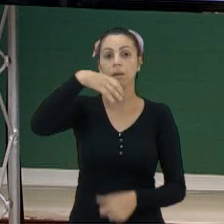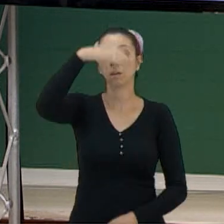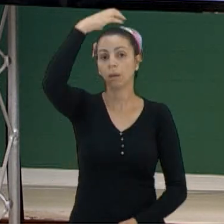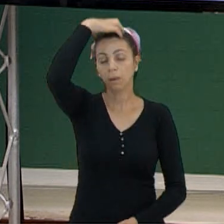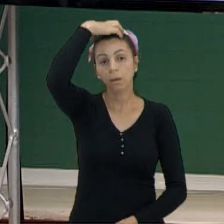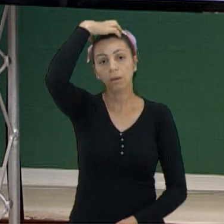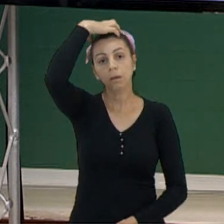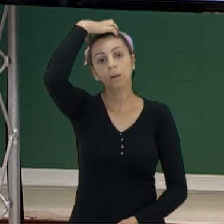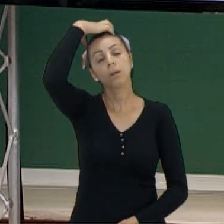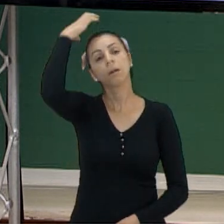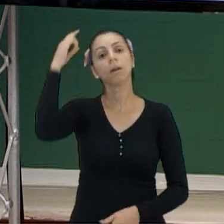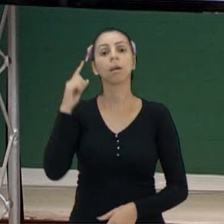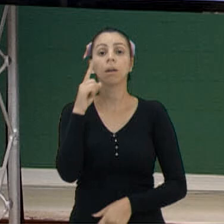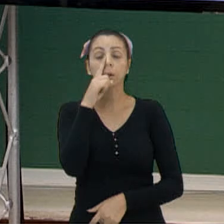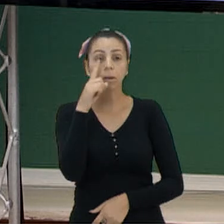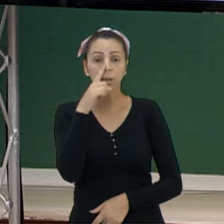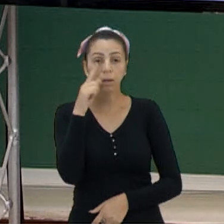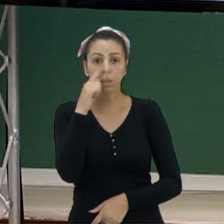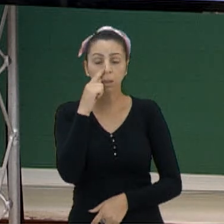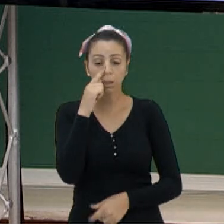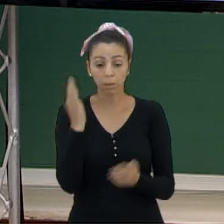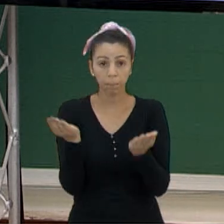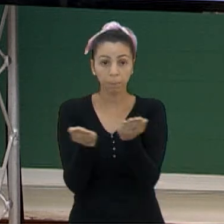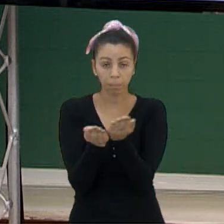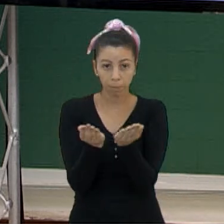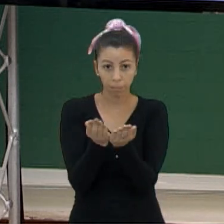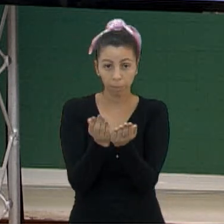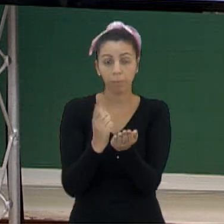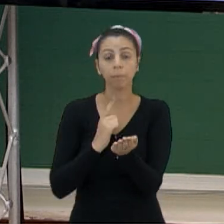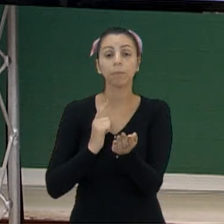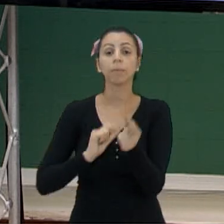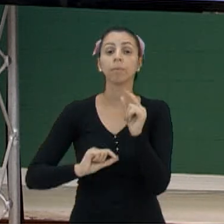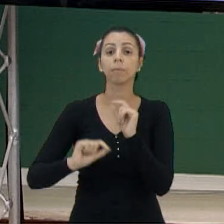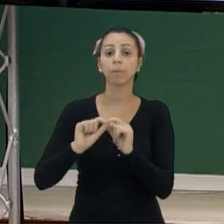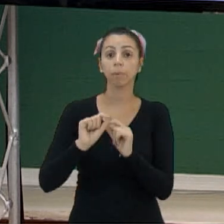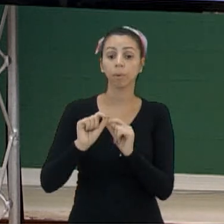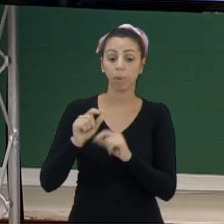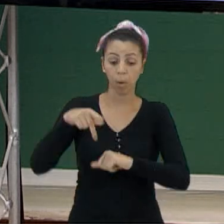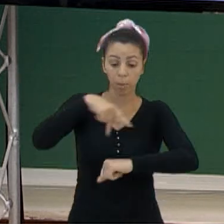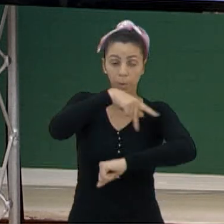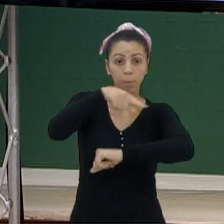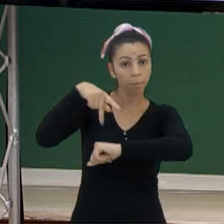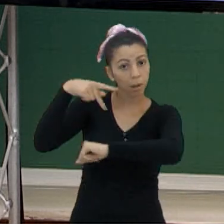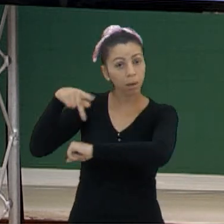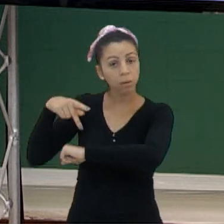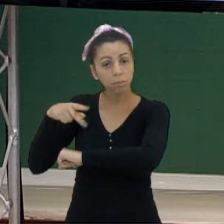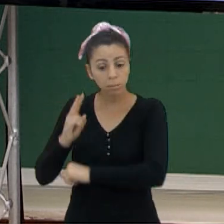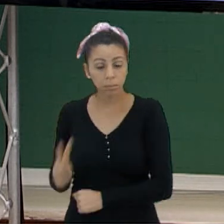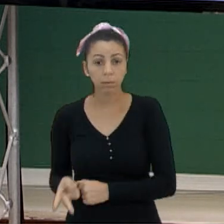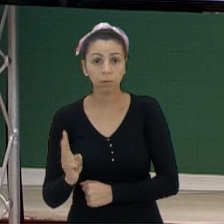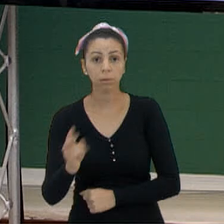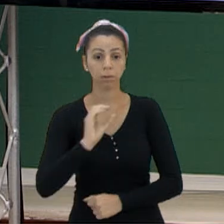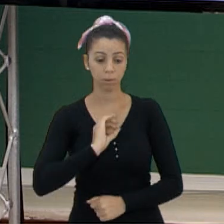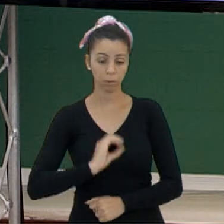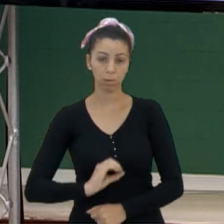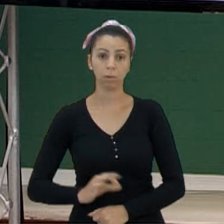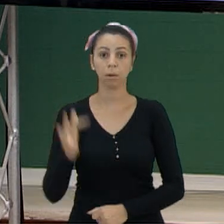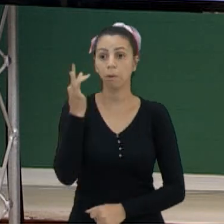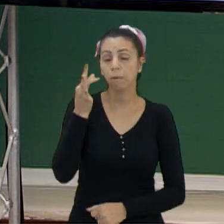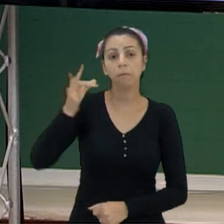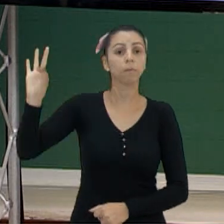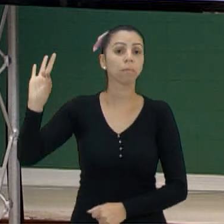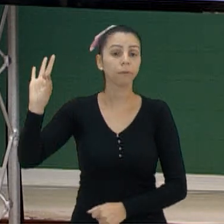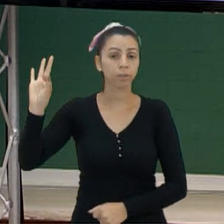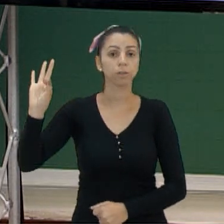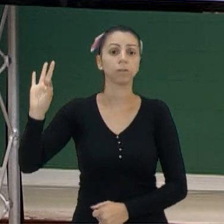gregos, eles vão, os bíblicos, eles vão estar lá. Principalmente nos países que continuam católicos. Países como França, que são